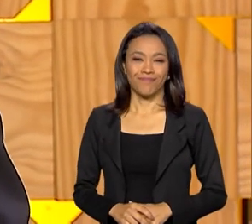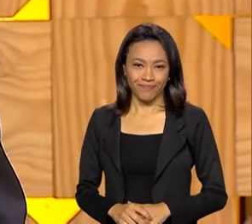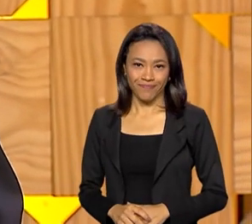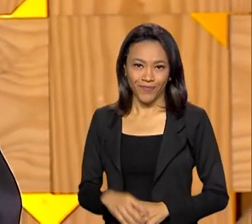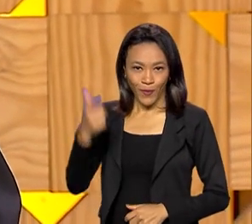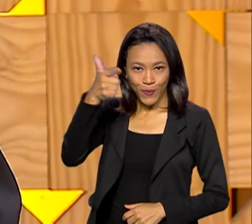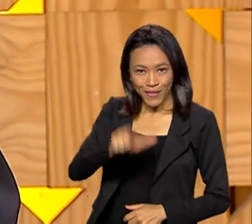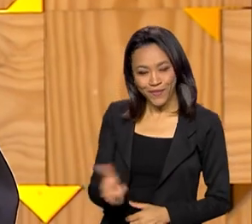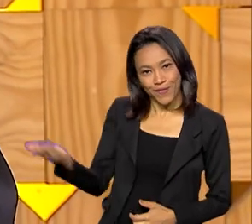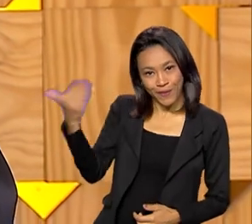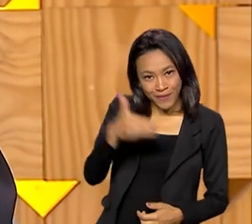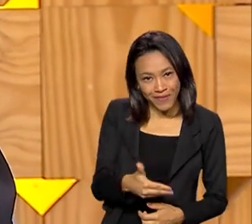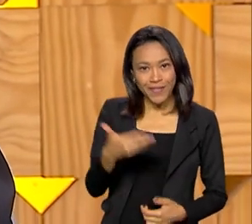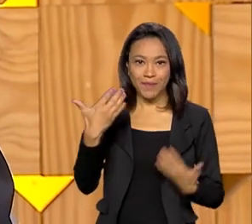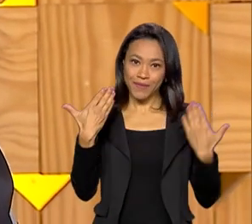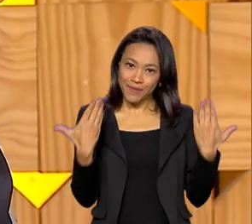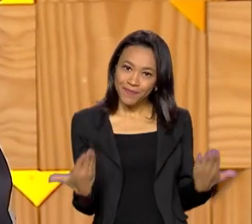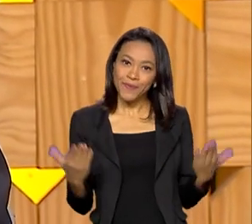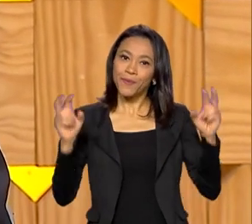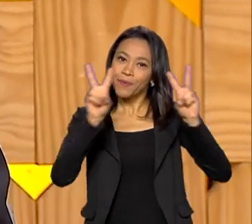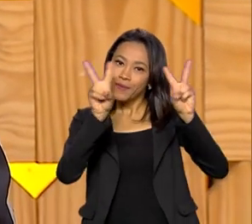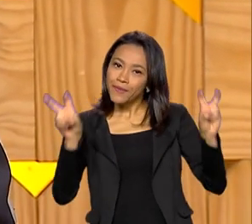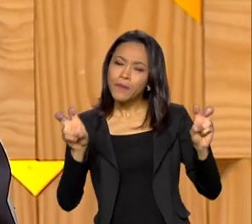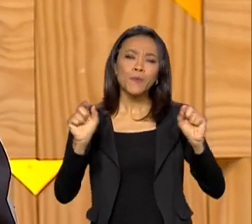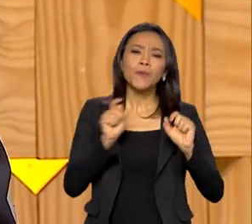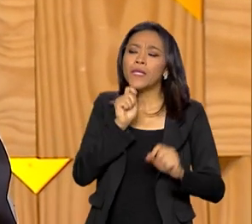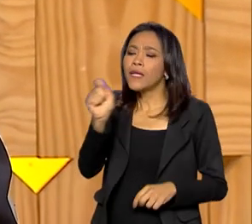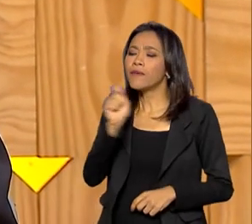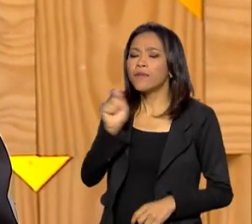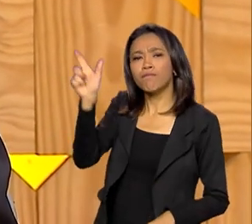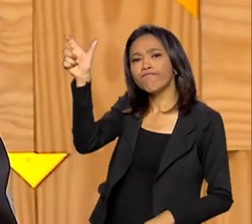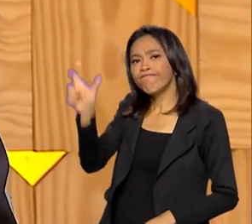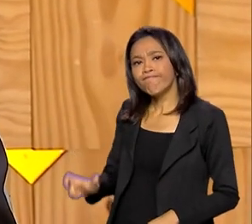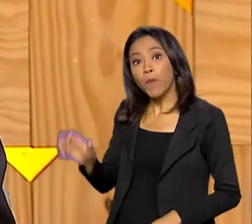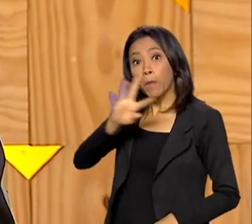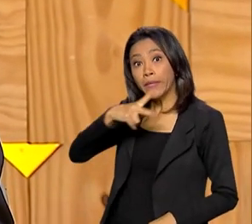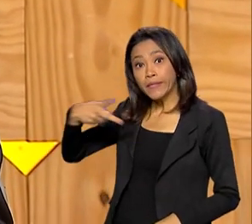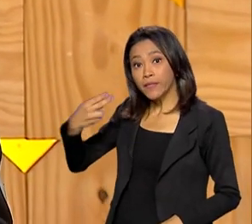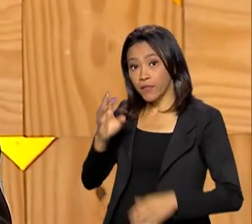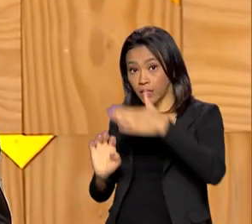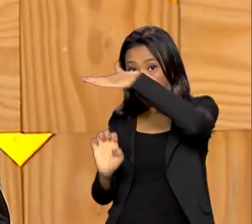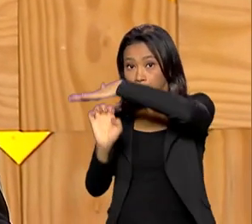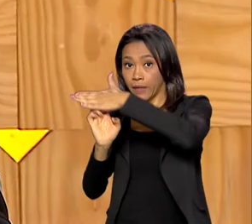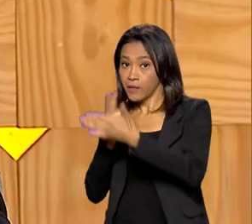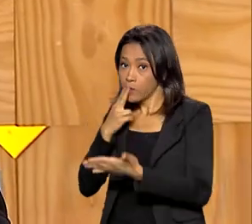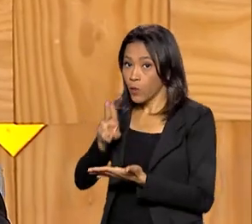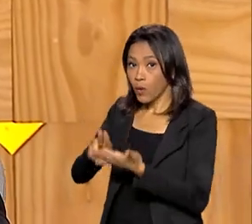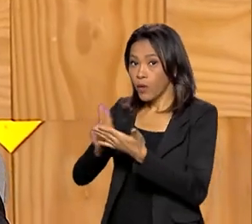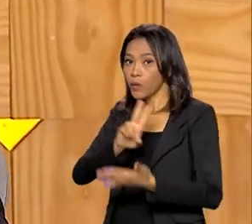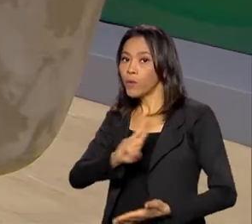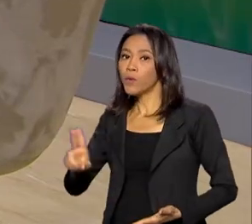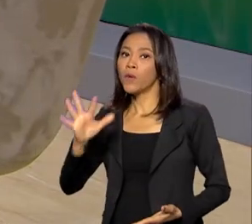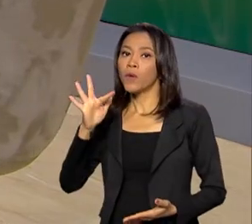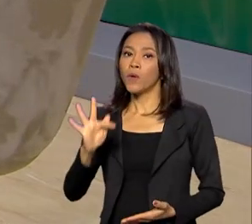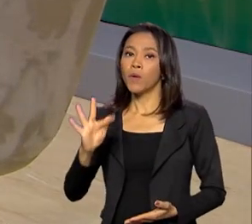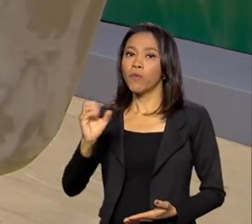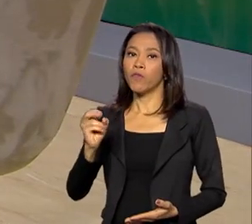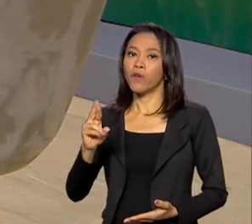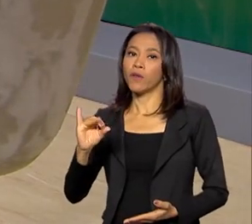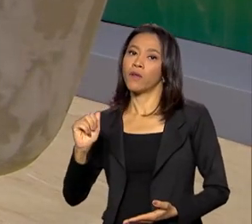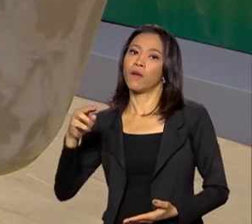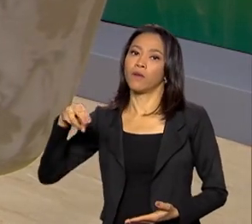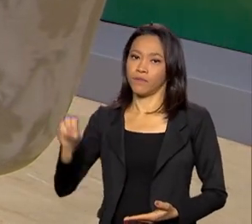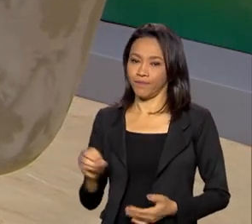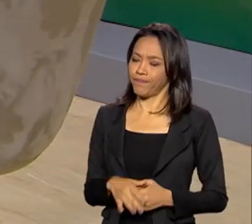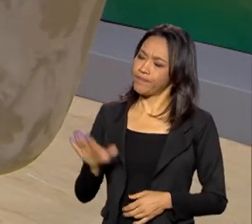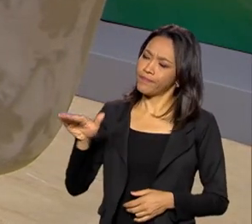Estamos de volta com o Brasil em Pauta. O entrevistado é o presidente dos Correios, Floriano Peixoto.